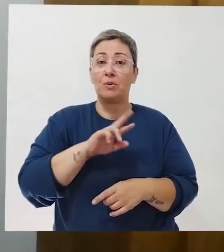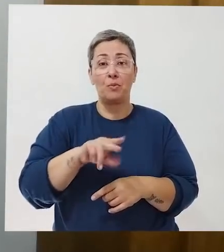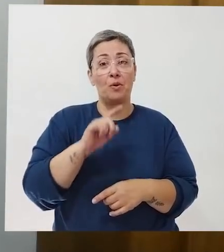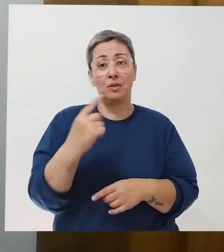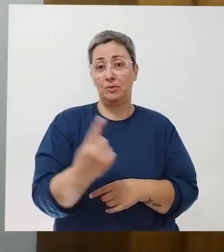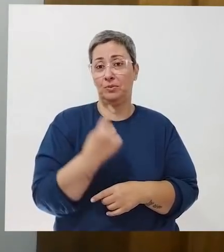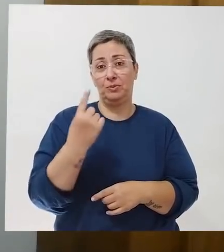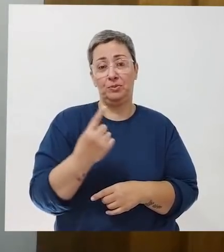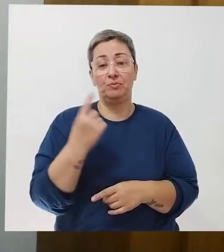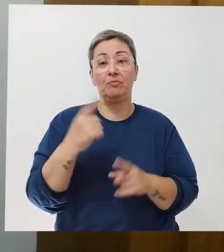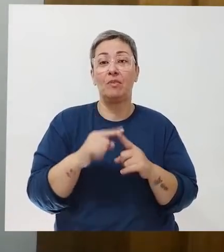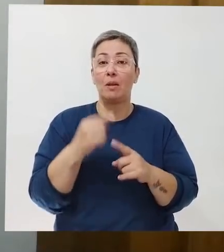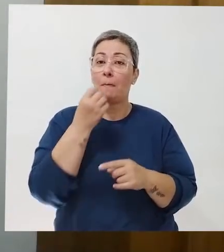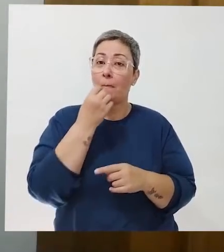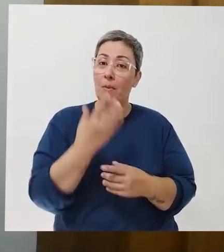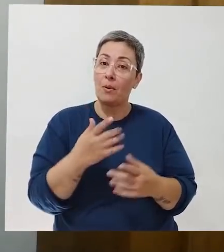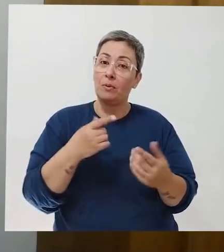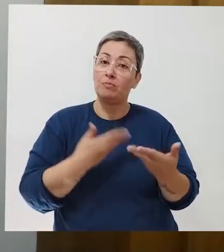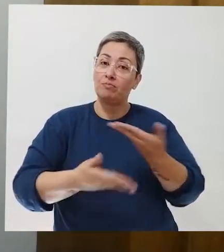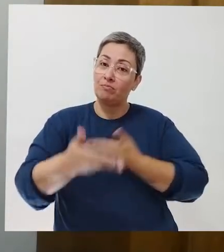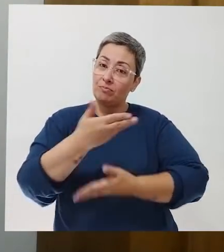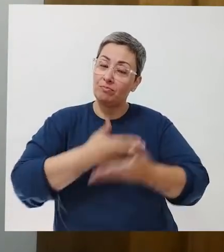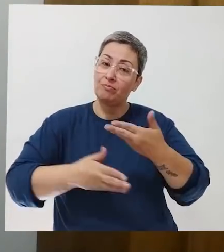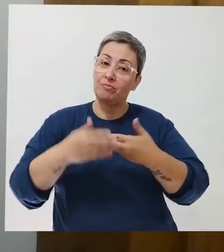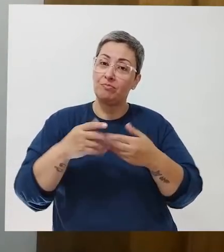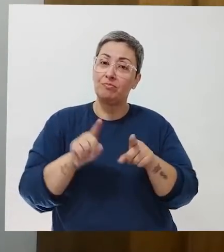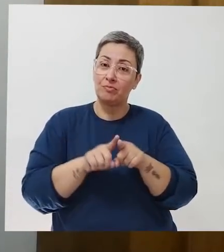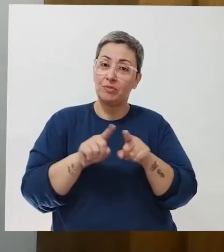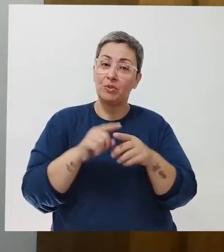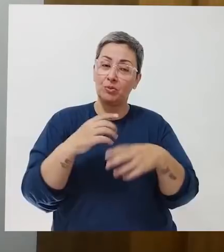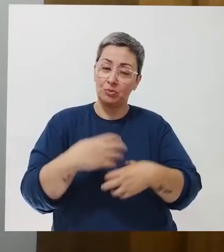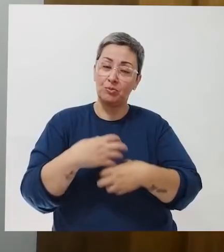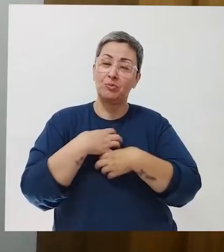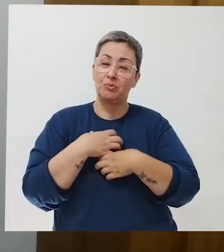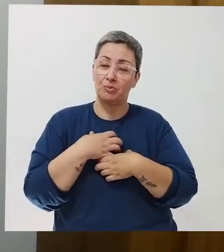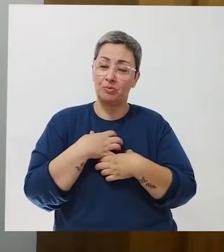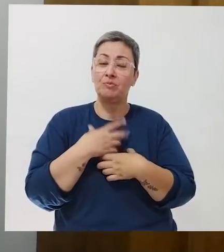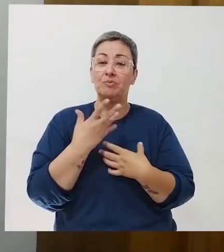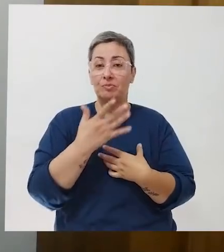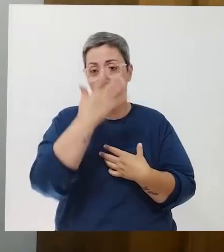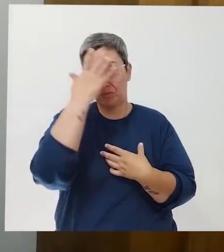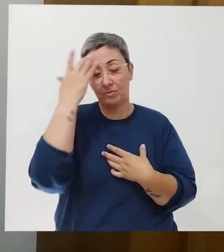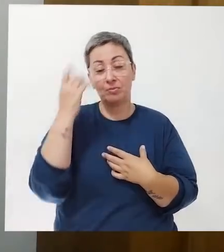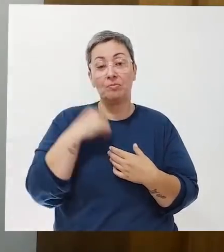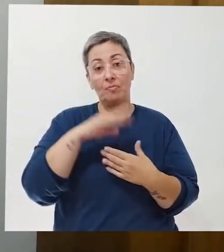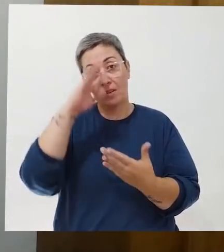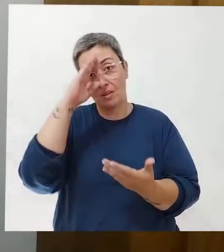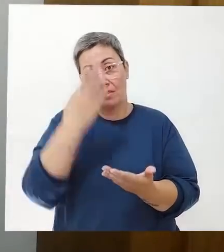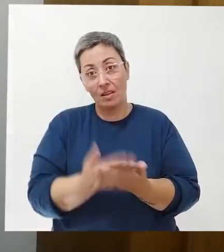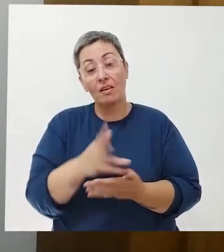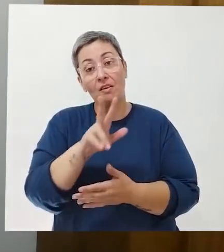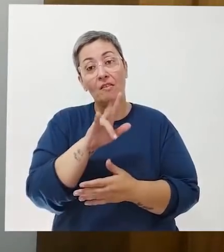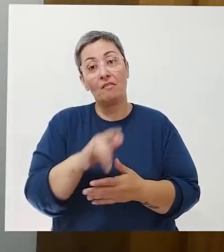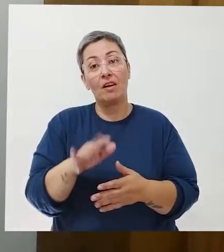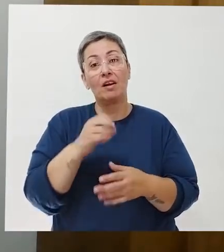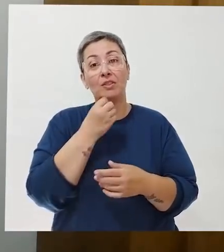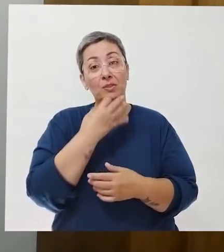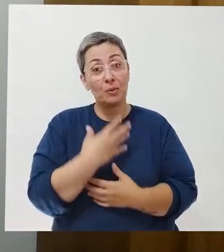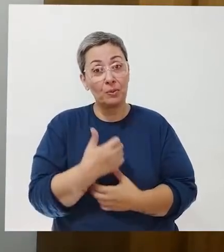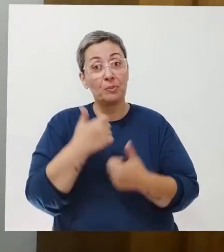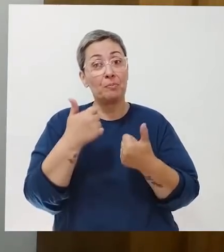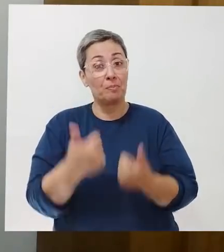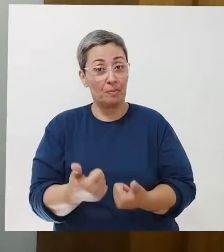estão sozinhos. E é sempre bom compartilhar e dividir o que estamos sentindo com alguém. Acreditem, vai